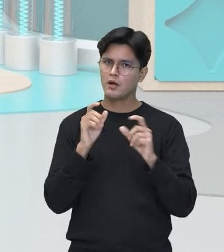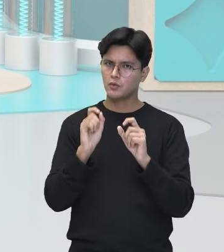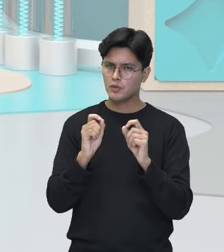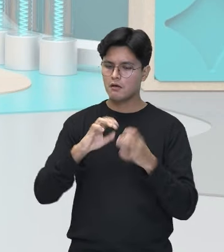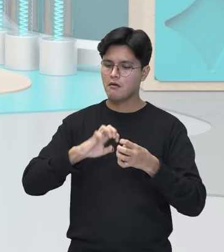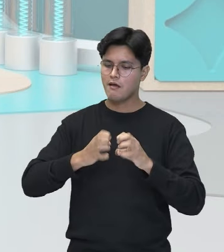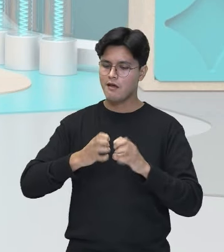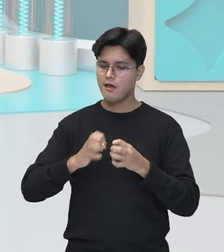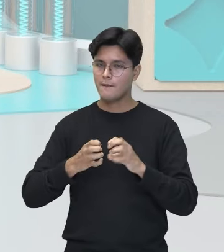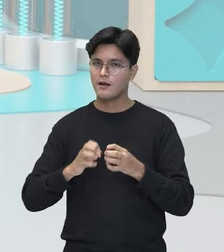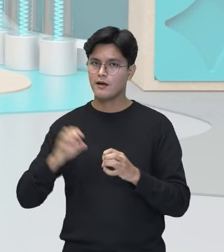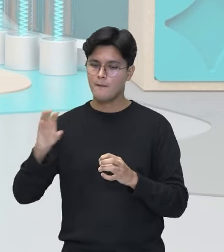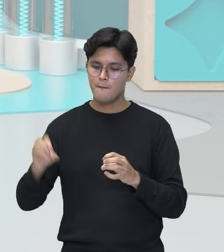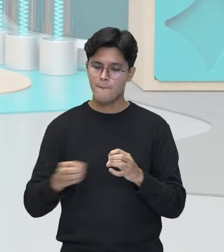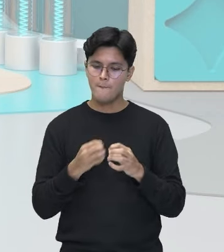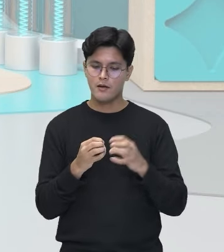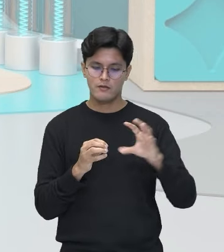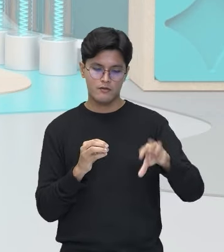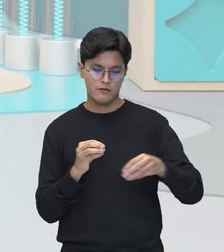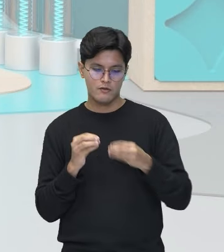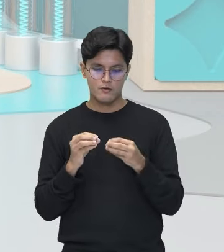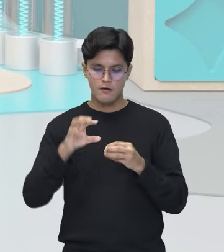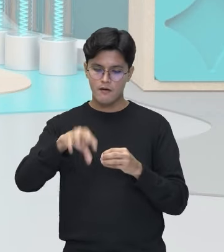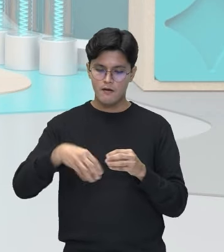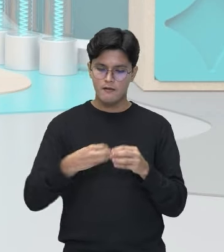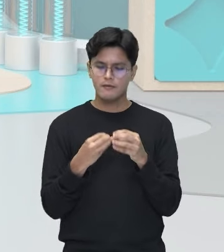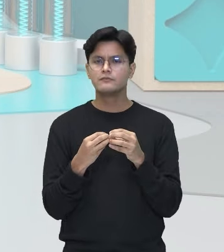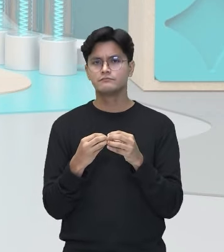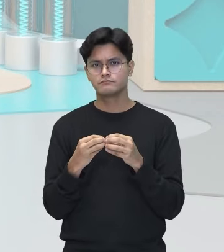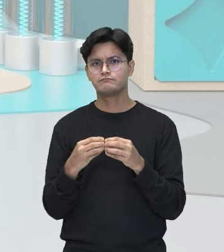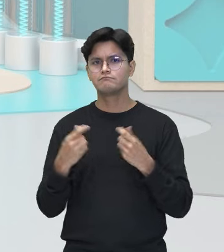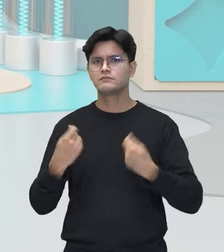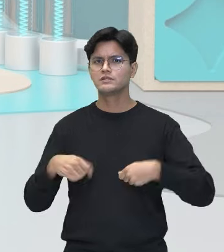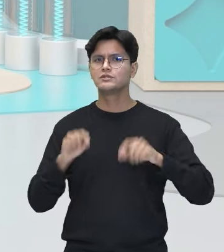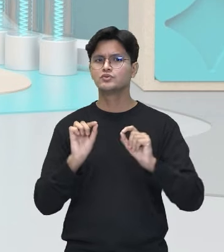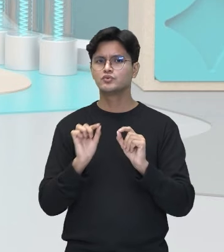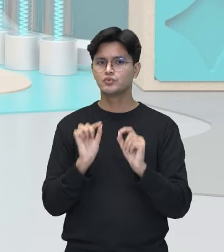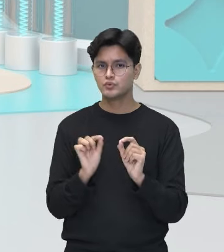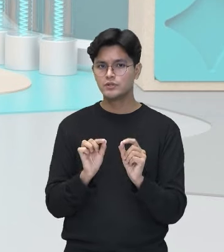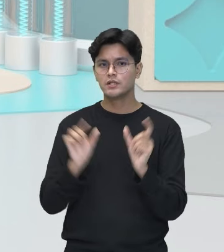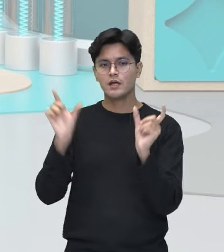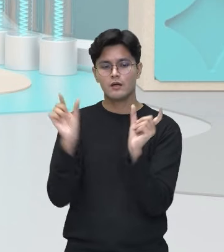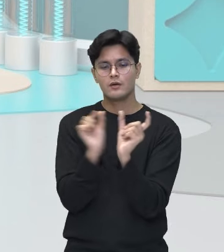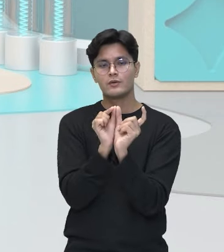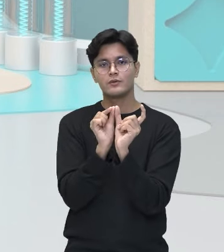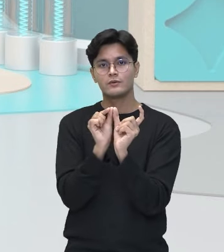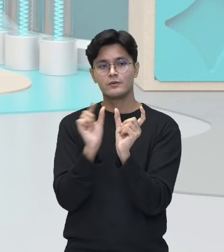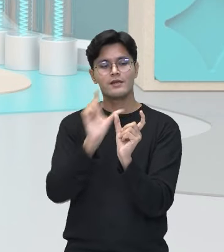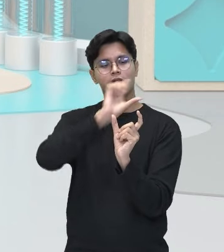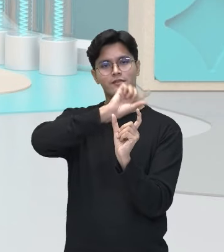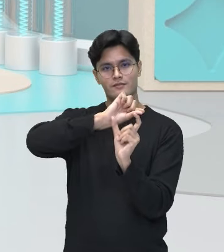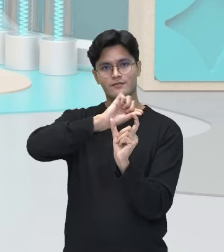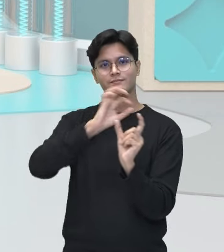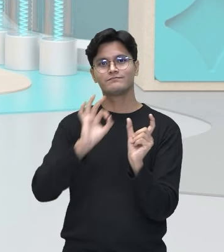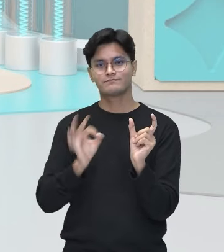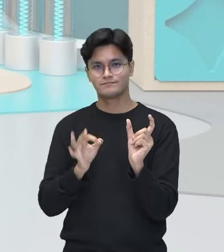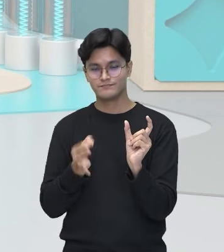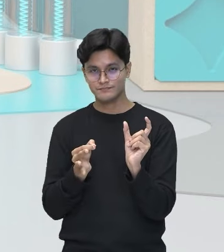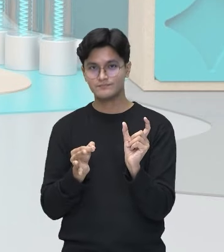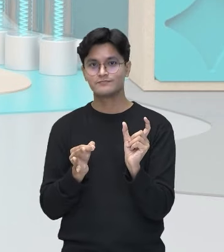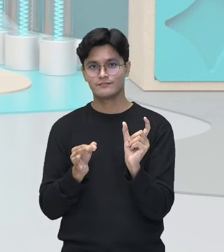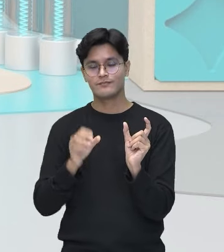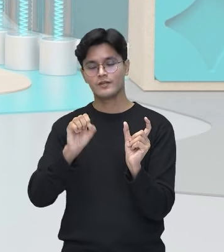um quebra-cabeças. Quais são as peças que eu preciso? Eu preciso do suffix e o prefix, ok? O sufixo e